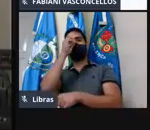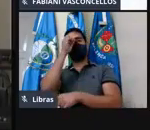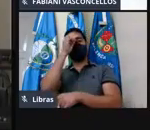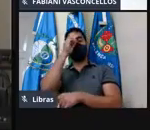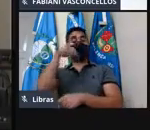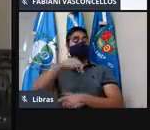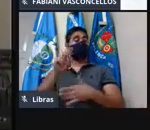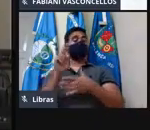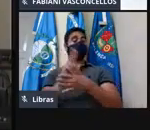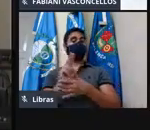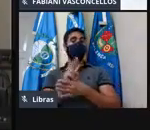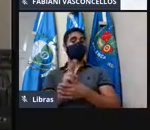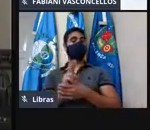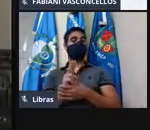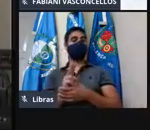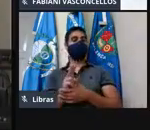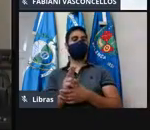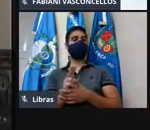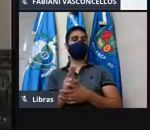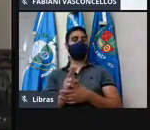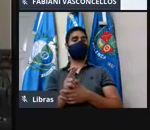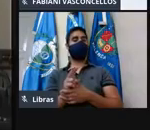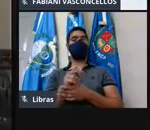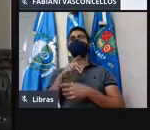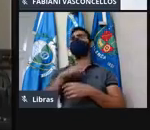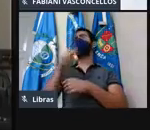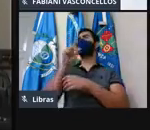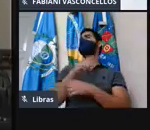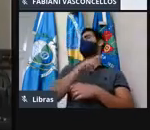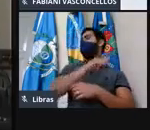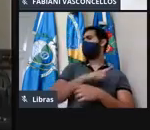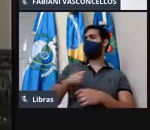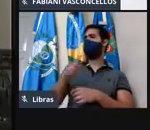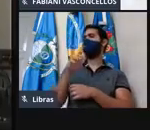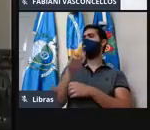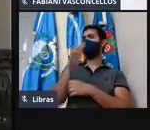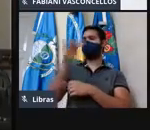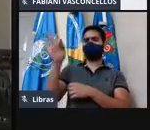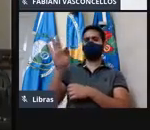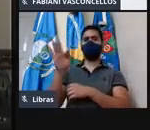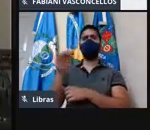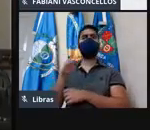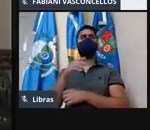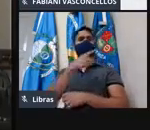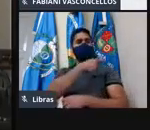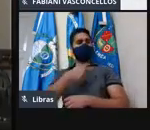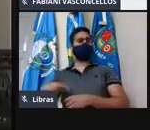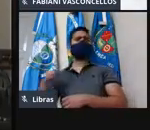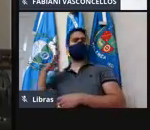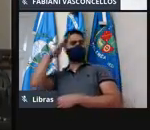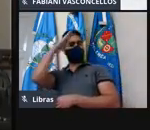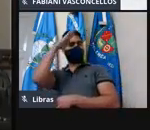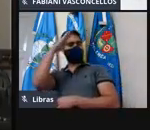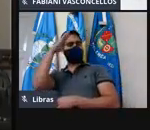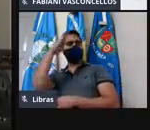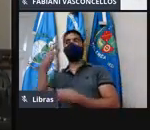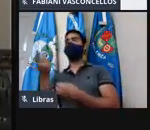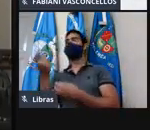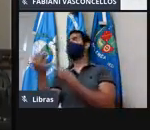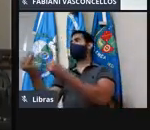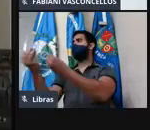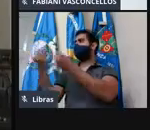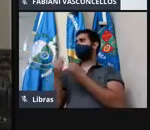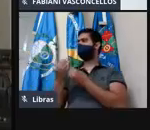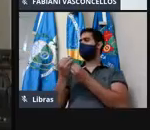do município através de recursos do governo federal, do presidente Bolsonaro. O dinheiro vem para o município, né, mas é um dinheiro